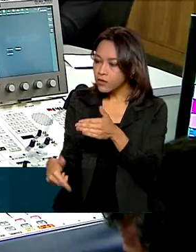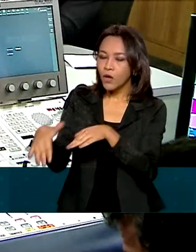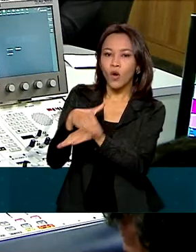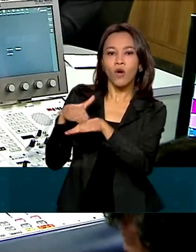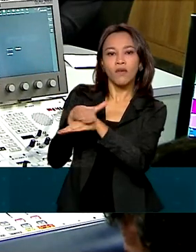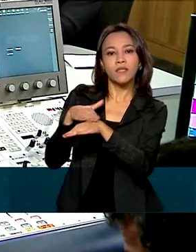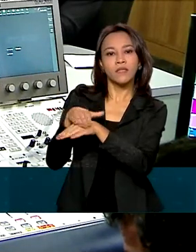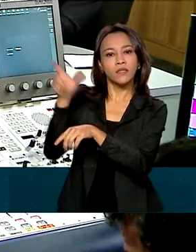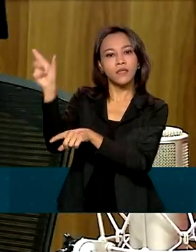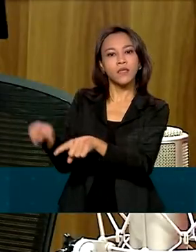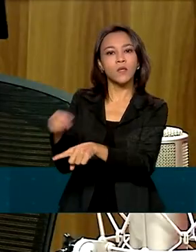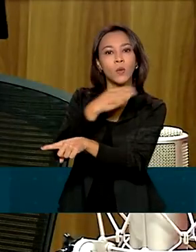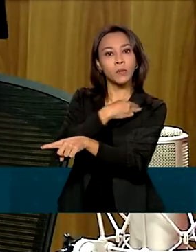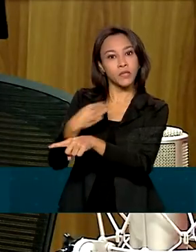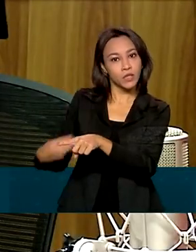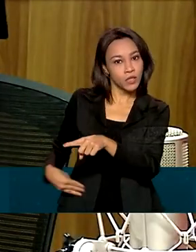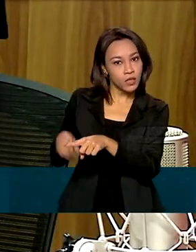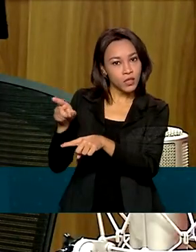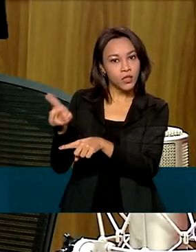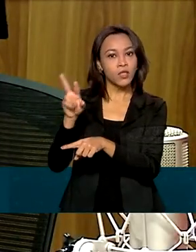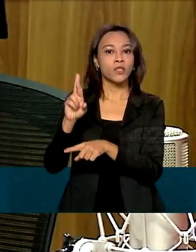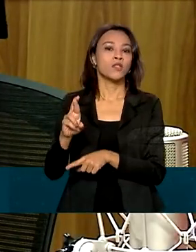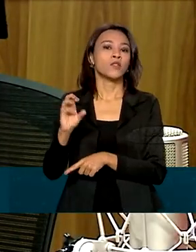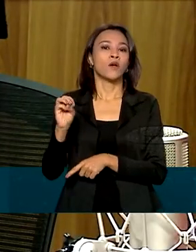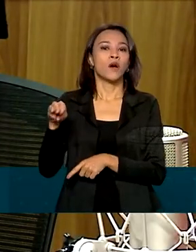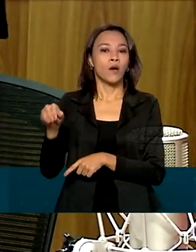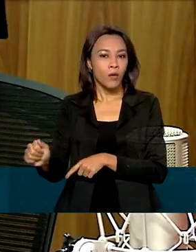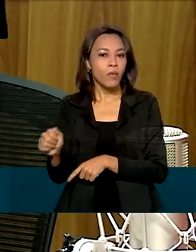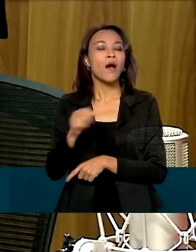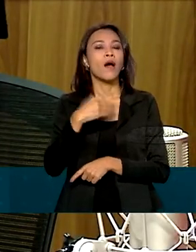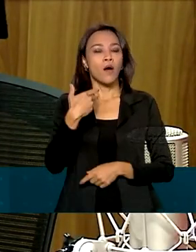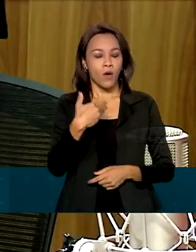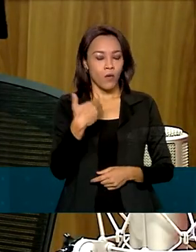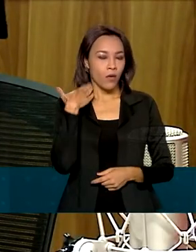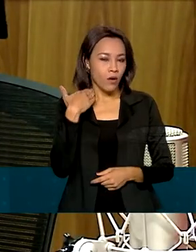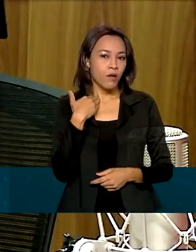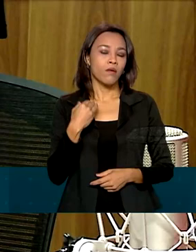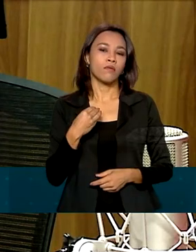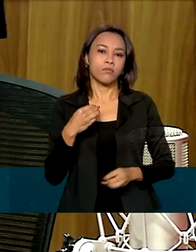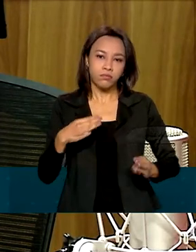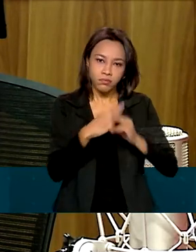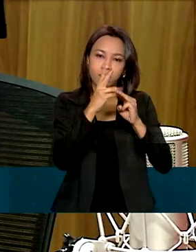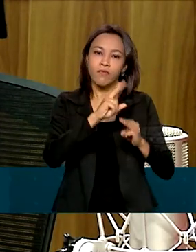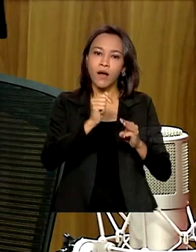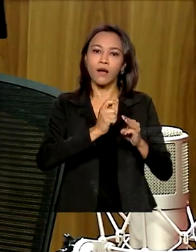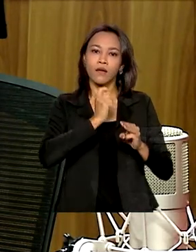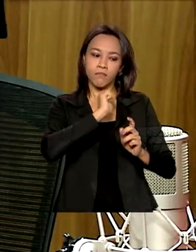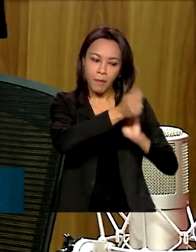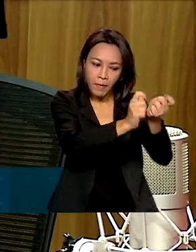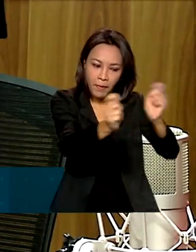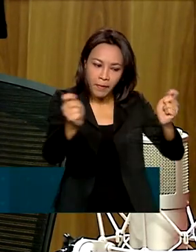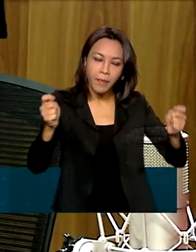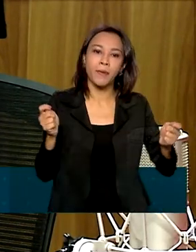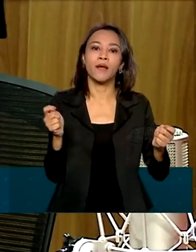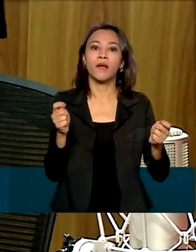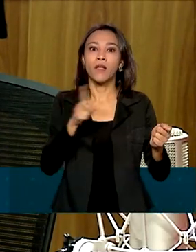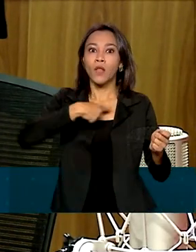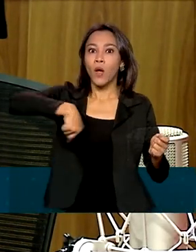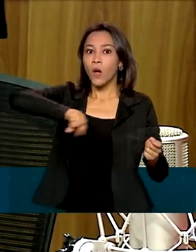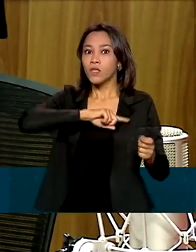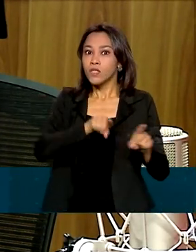toda a capacidade, fará este pagamento, mas nesse momento nós estamos exatamente conversando para